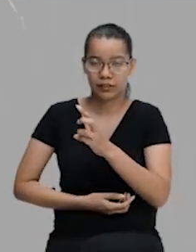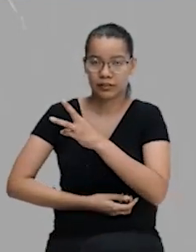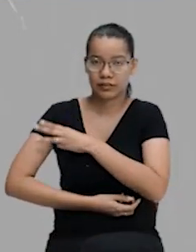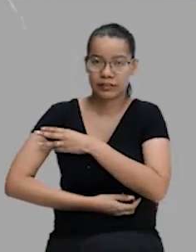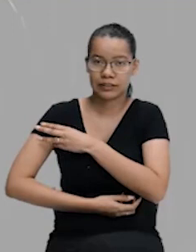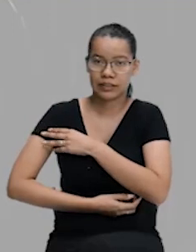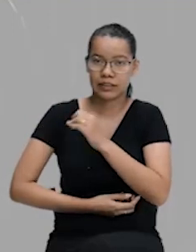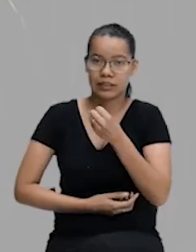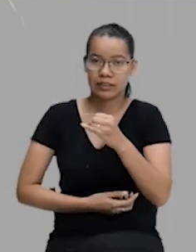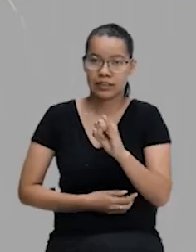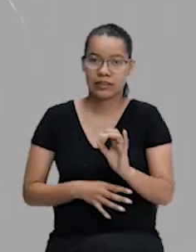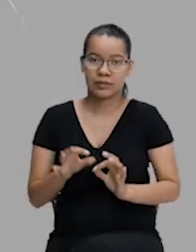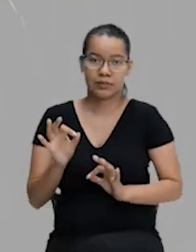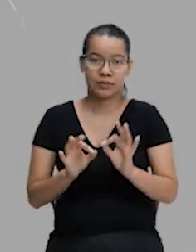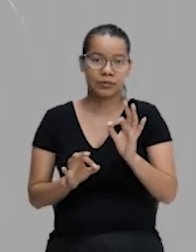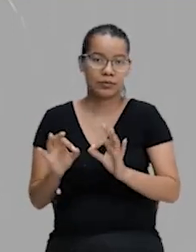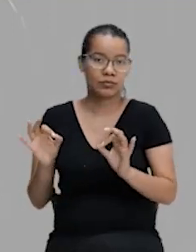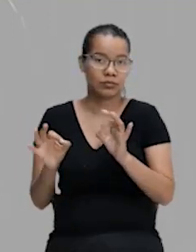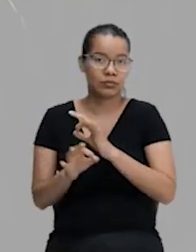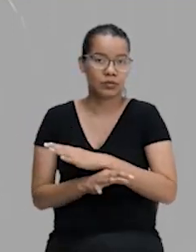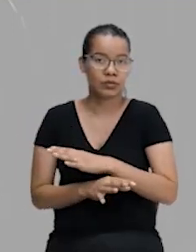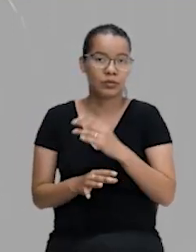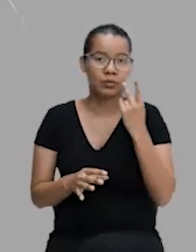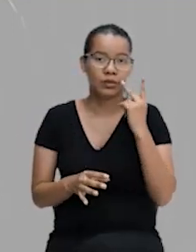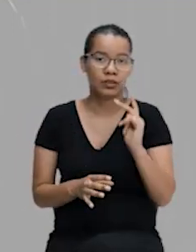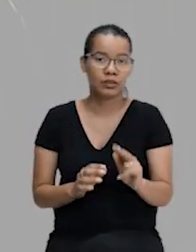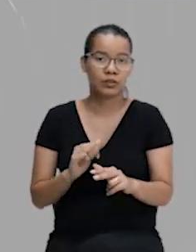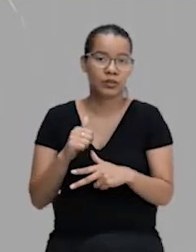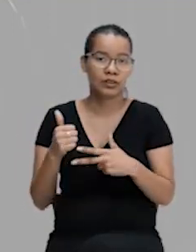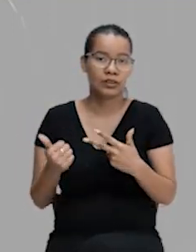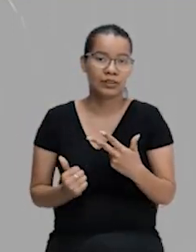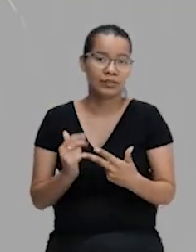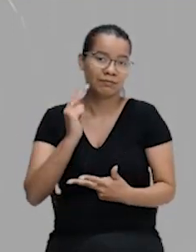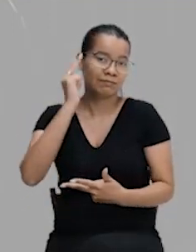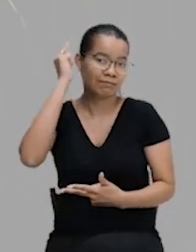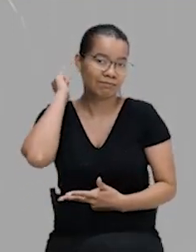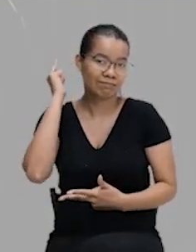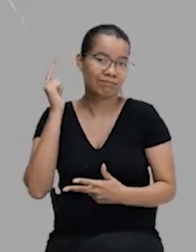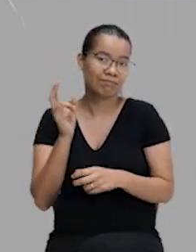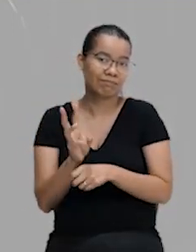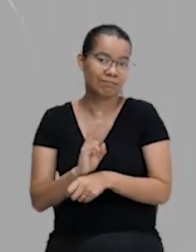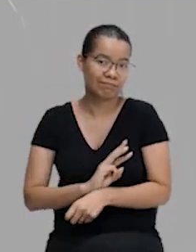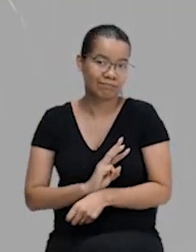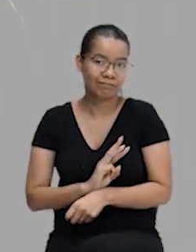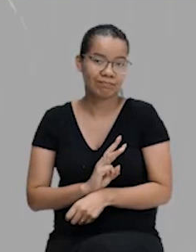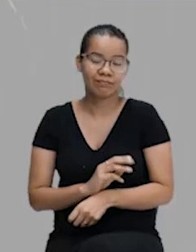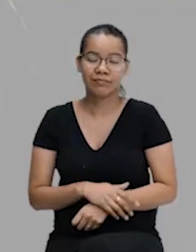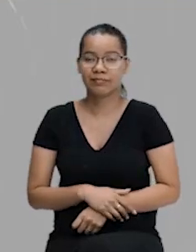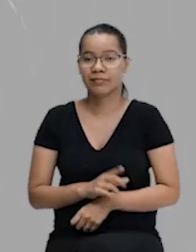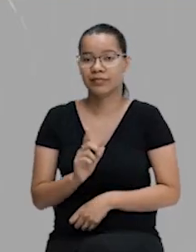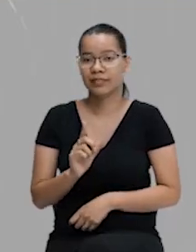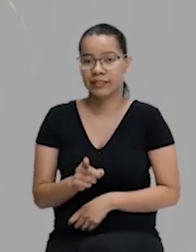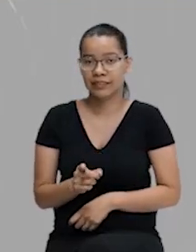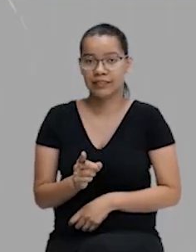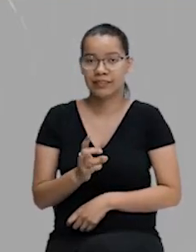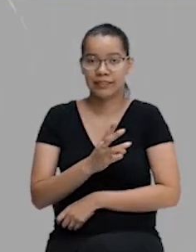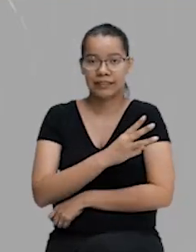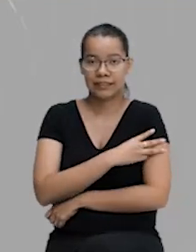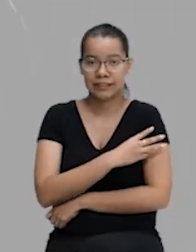que está se preparando, né, para enfrentar o Enem, os vestibulares. Então, terceiro